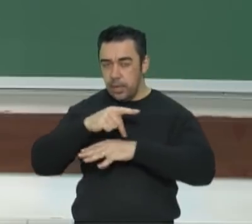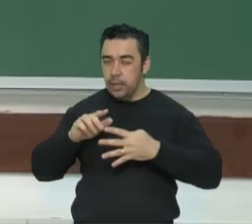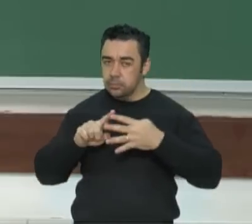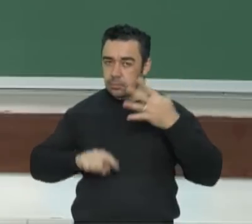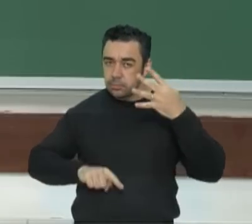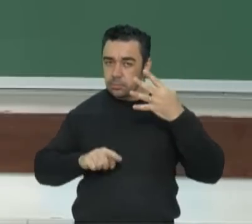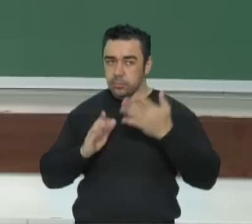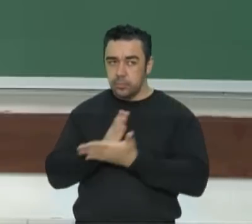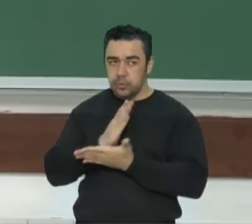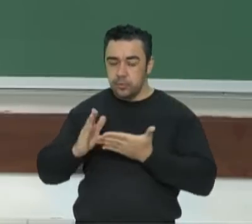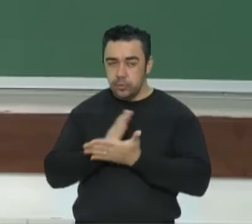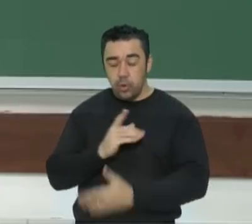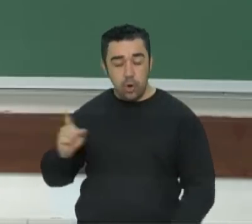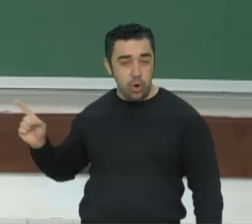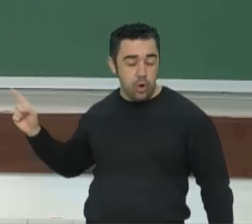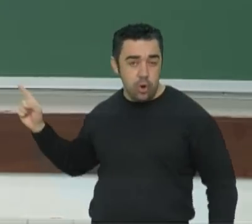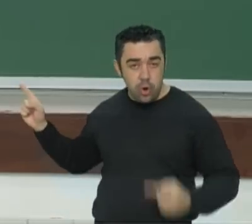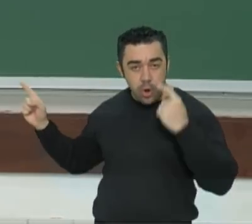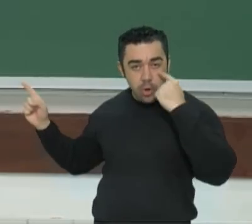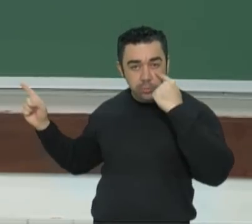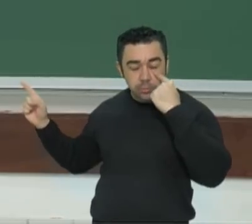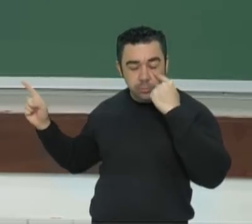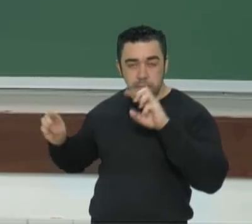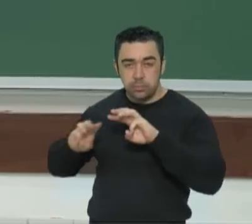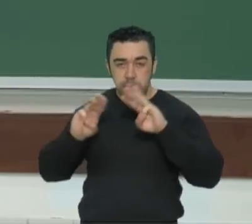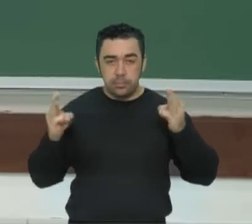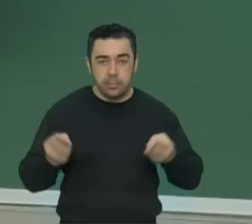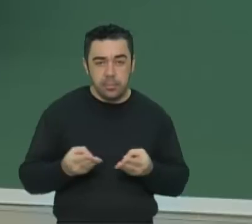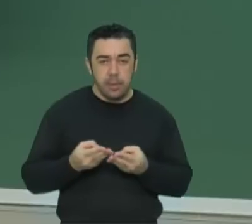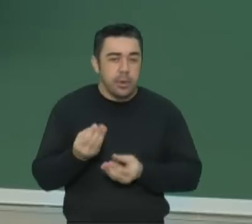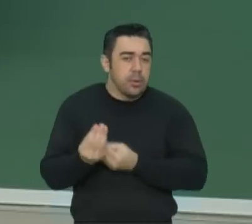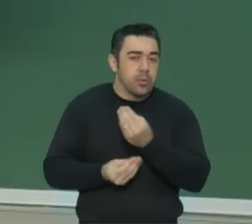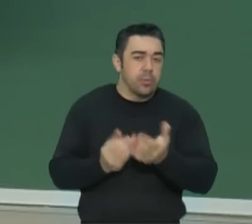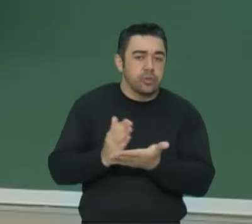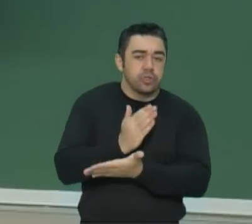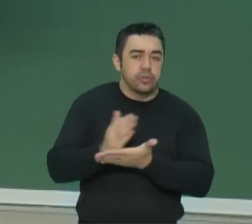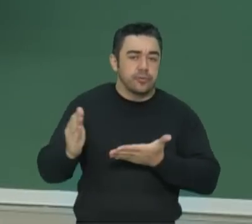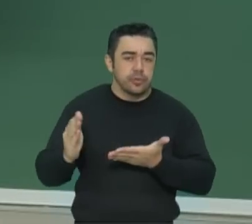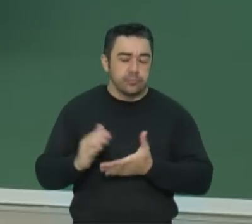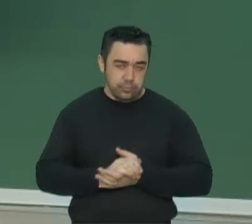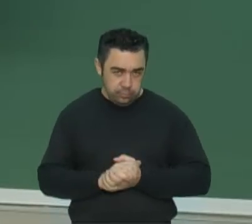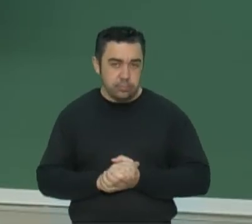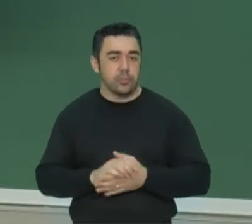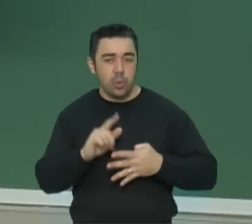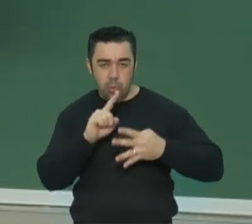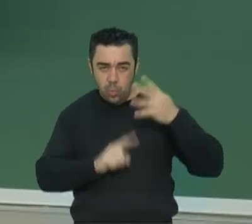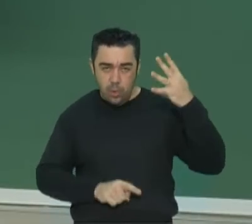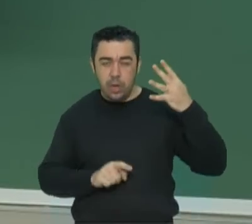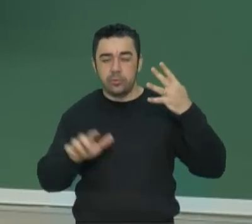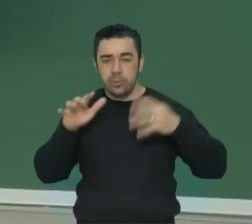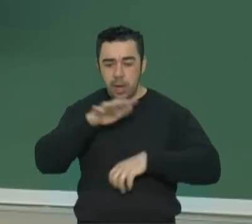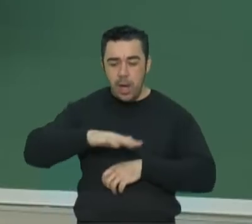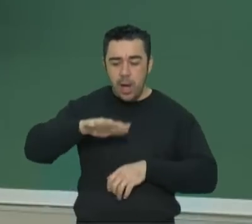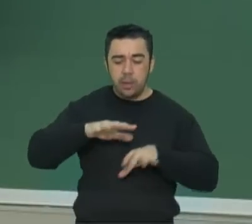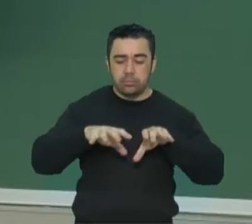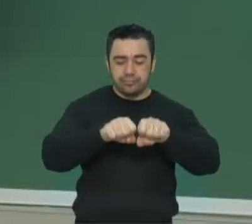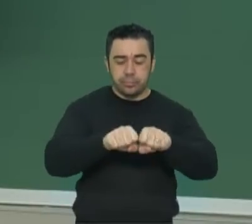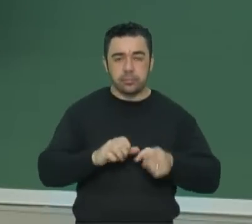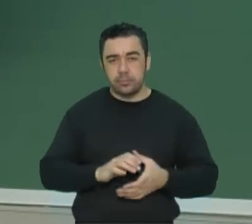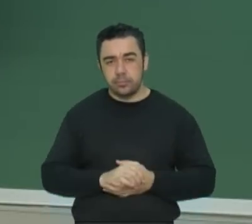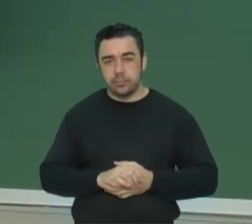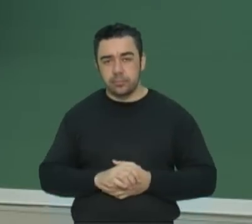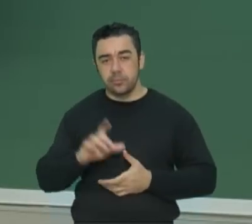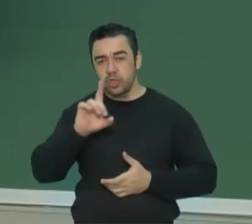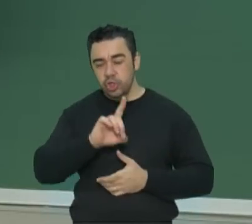divisão em 4. Por falar em divisão, tá aí. O mapa da Alemanha, então, dividido em 4 áreas de ocupação. Do